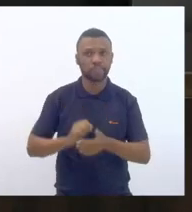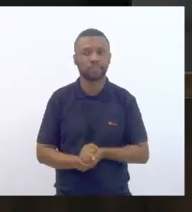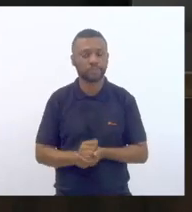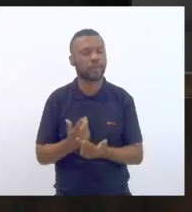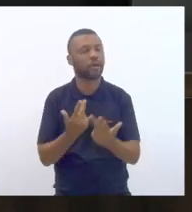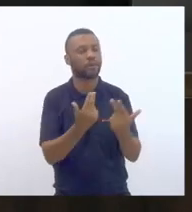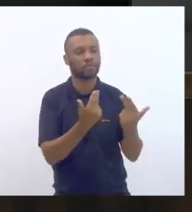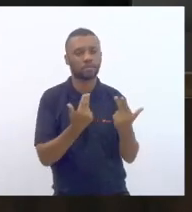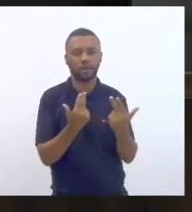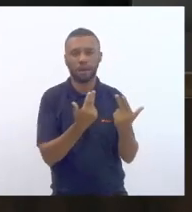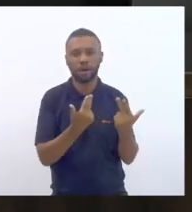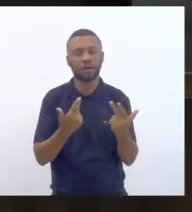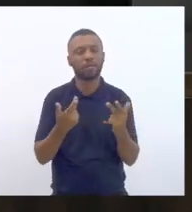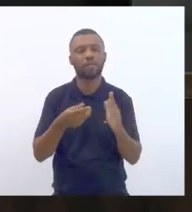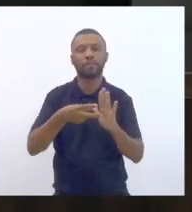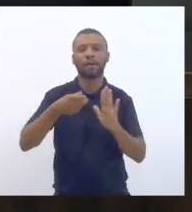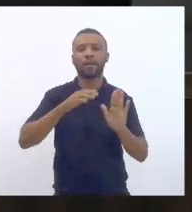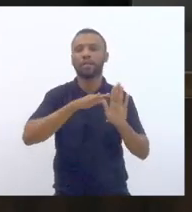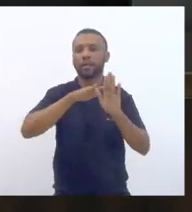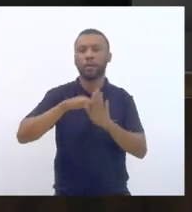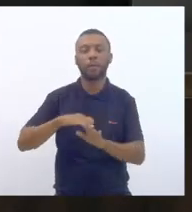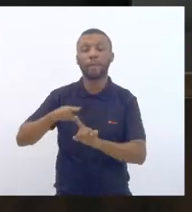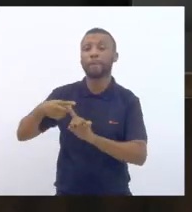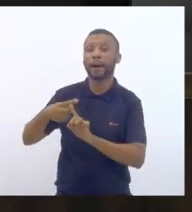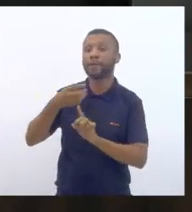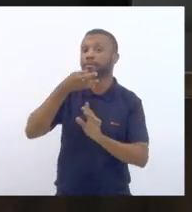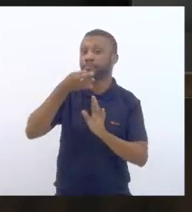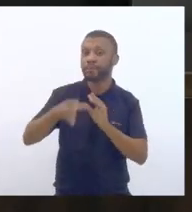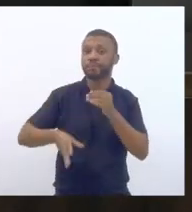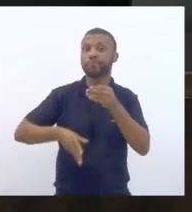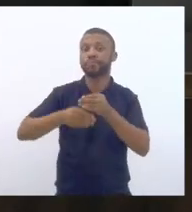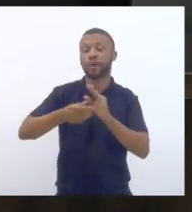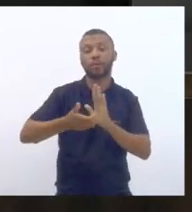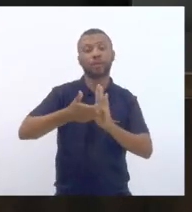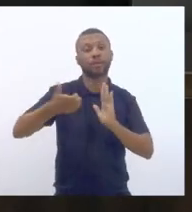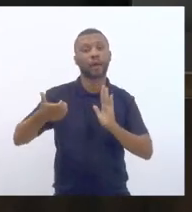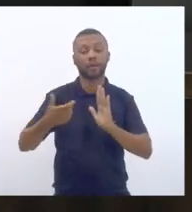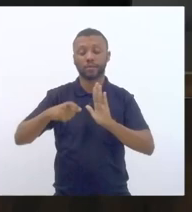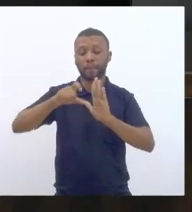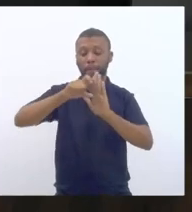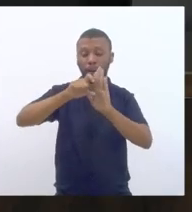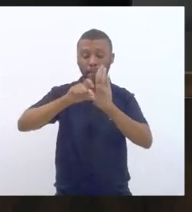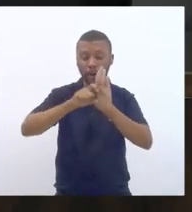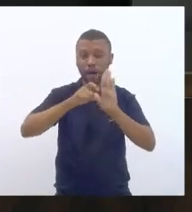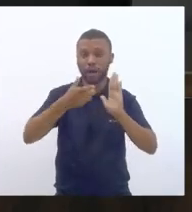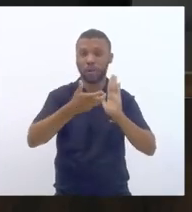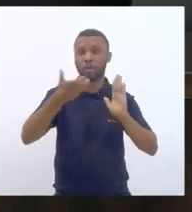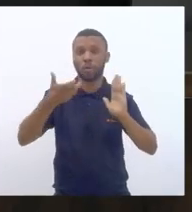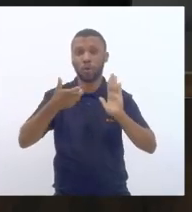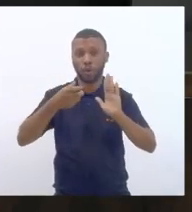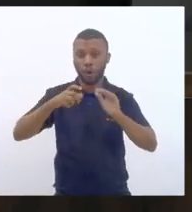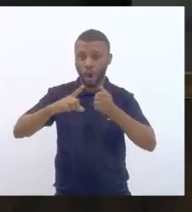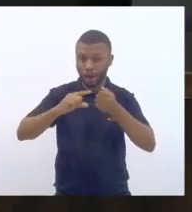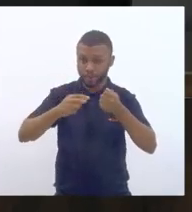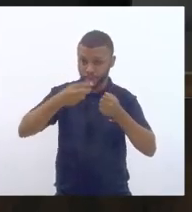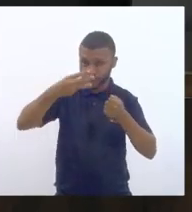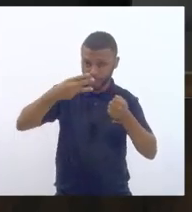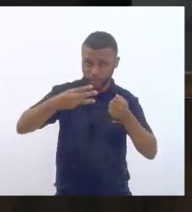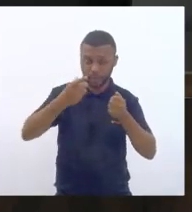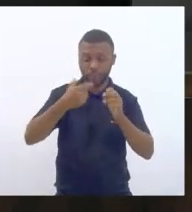o veto e derruba e faz o destaque em relação aos dois parágrafos. Derruba o artigo 3º,